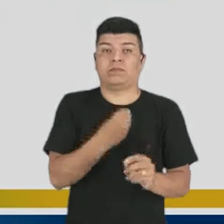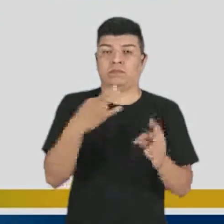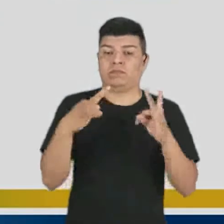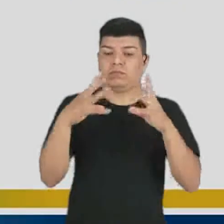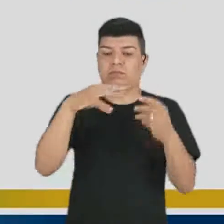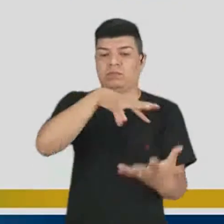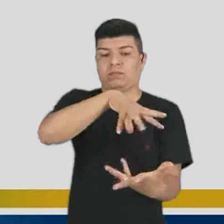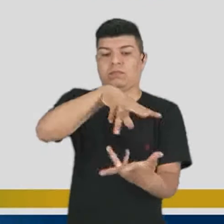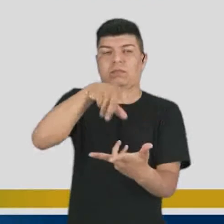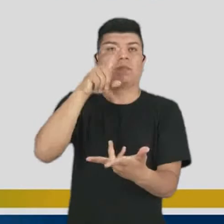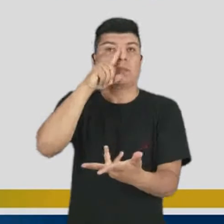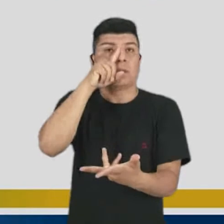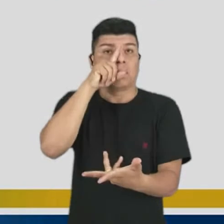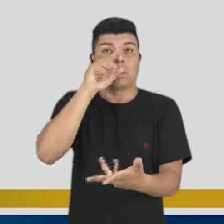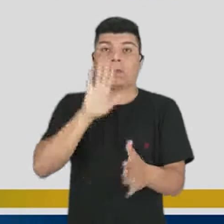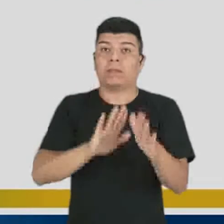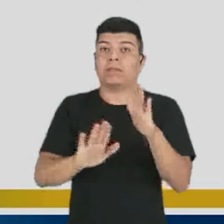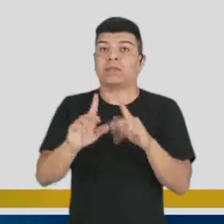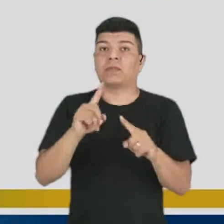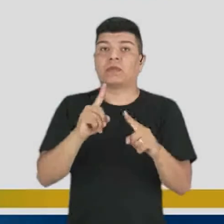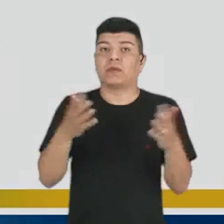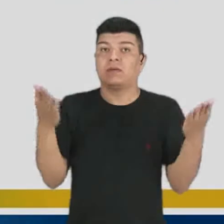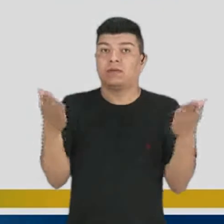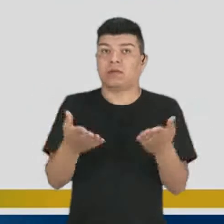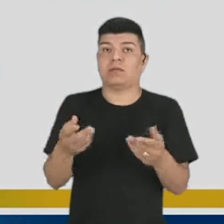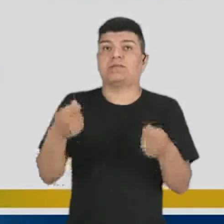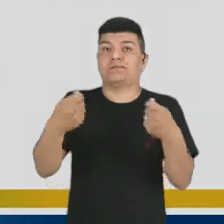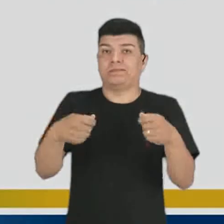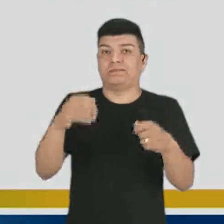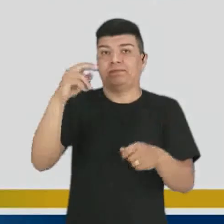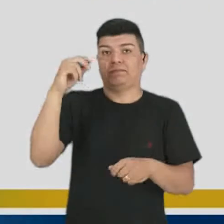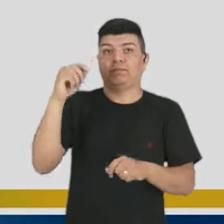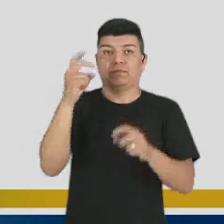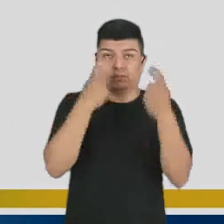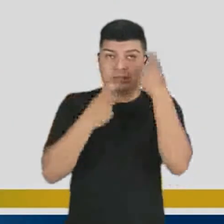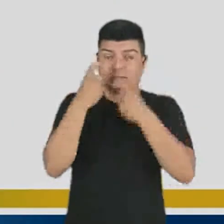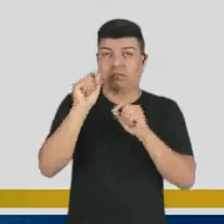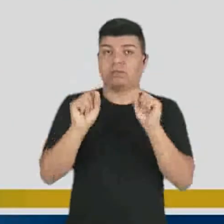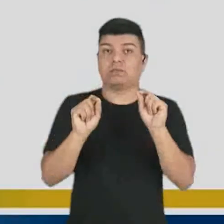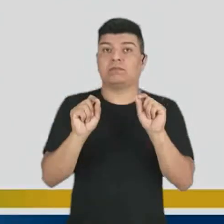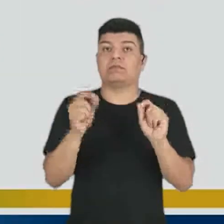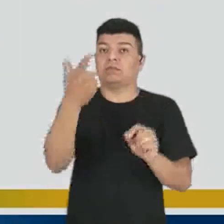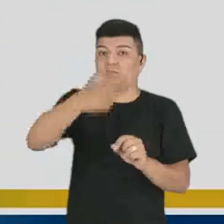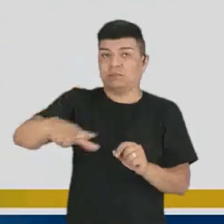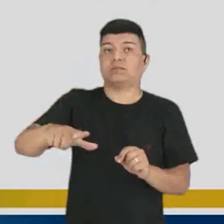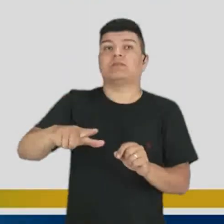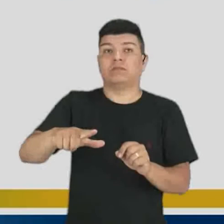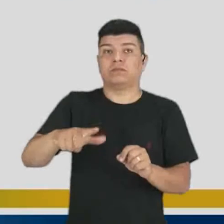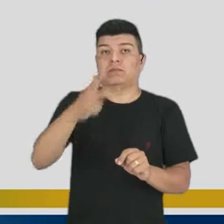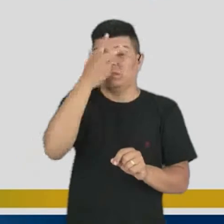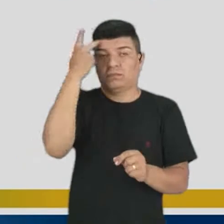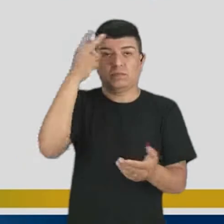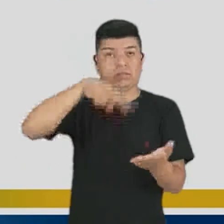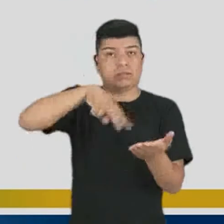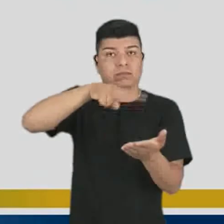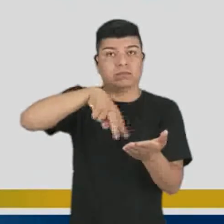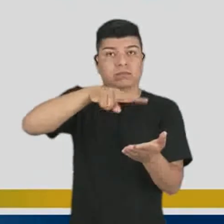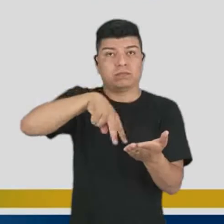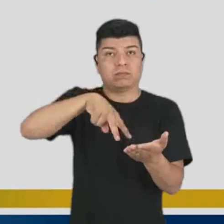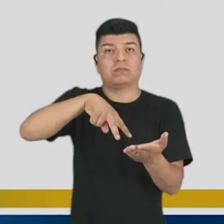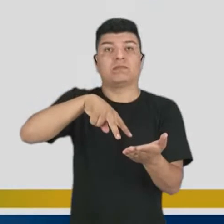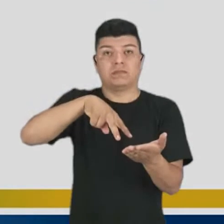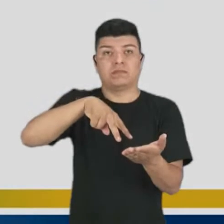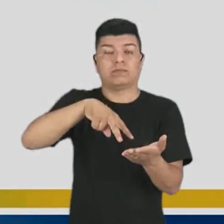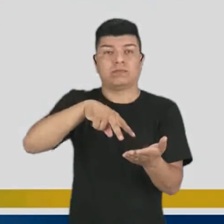toda a humanidade está em perigo. É o momento de sermos lúcidos. Então, ele de novo coloca para o leitor, coloca para as pessoas que